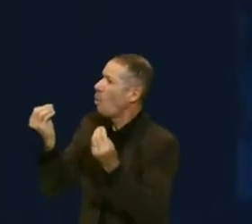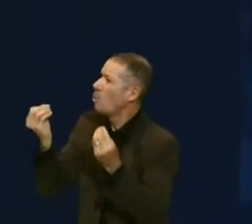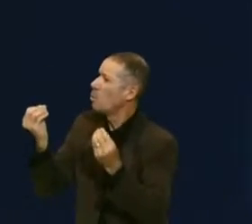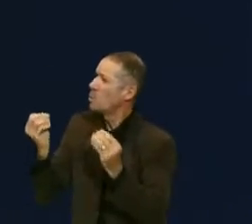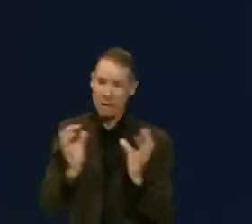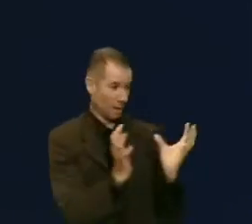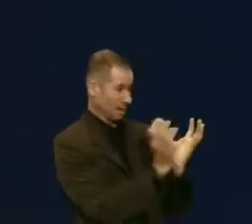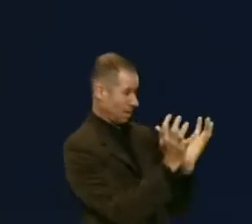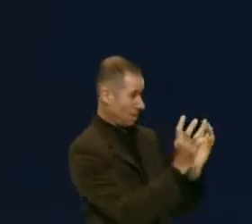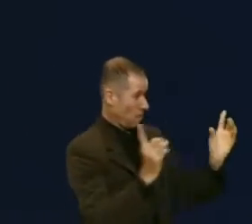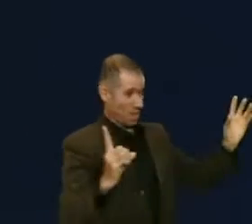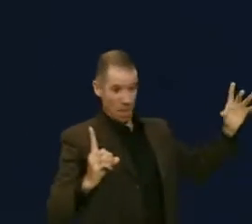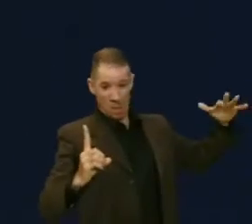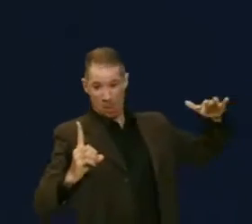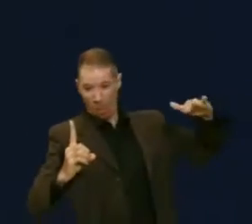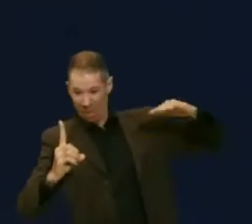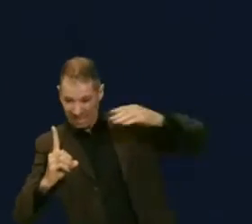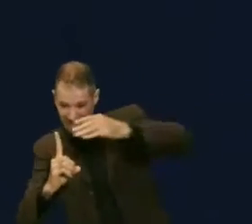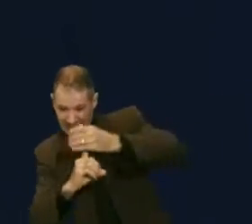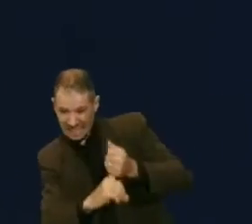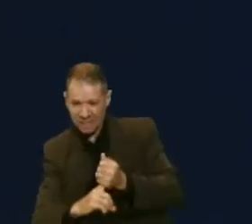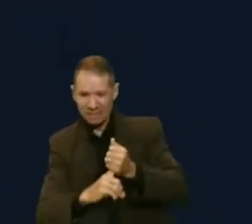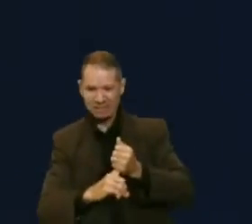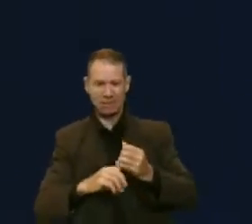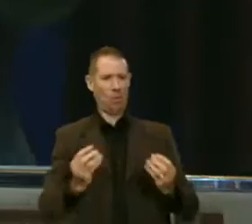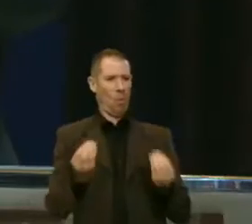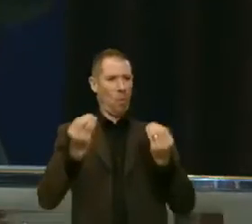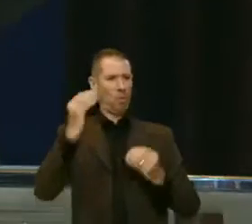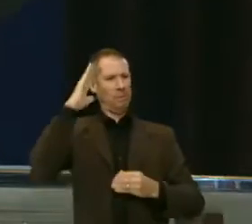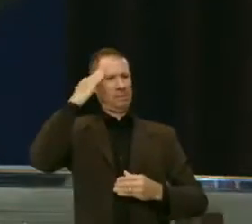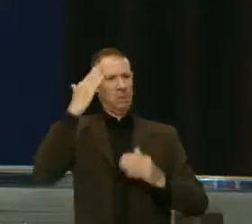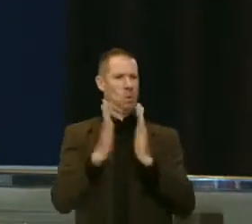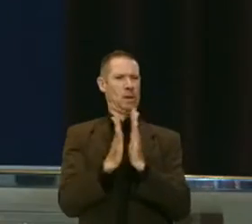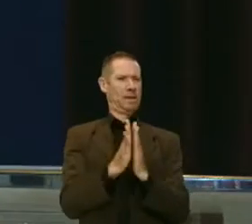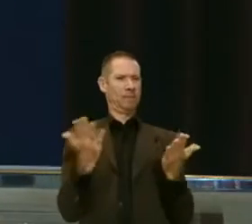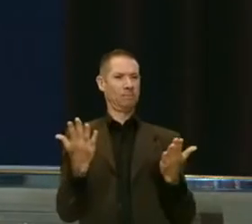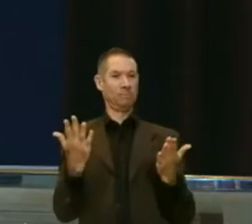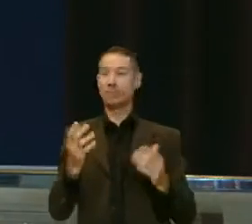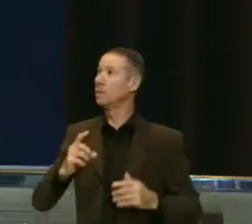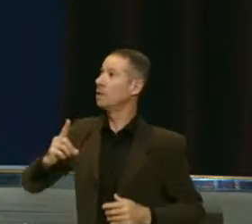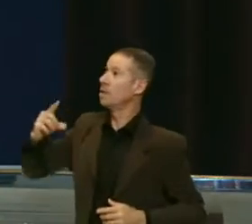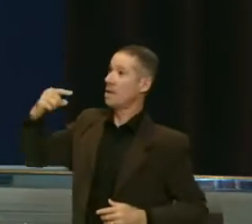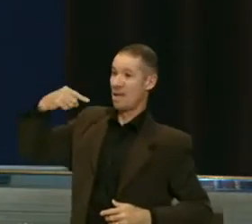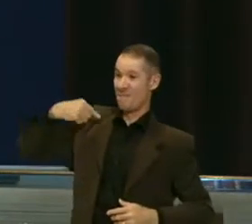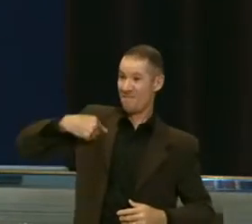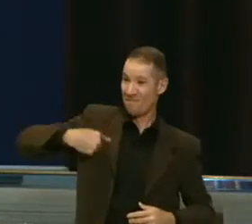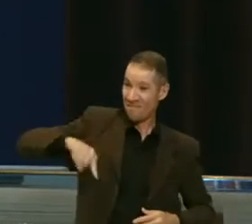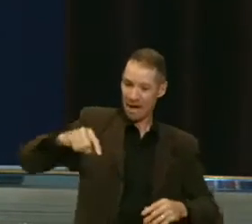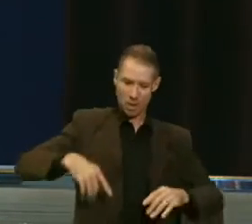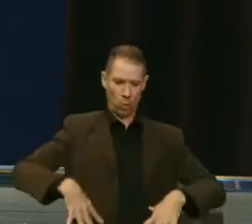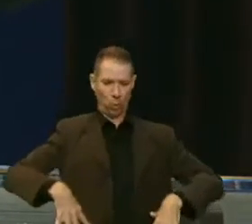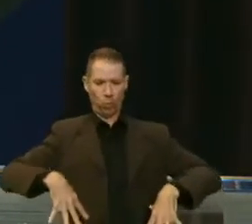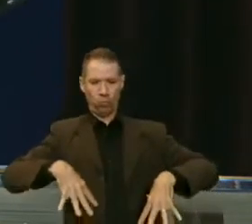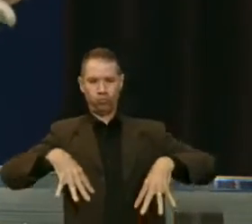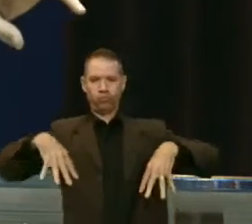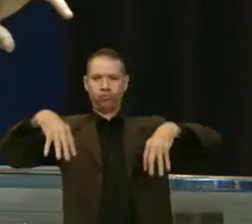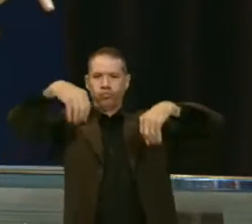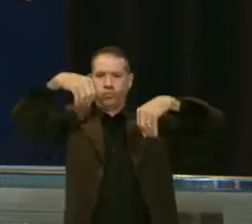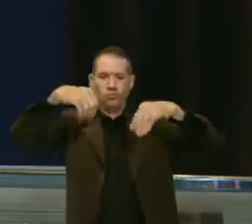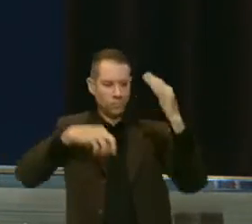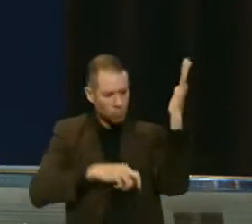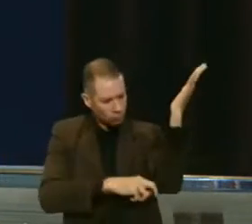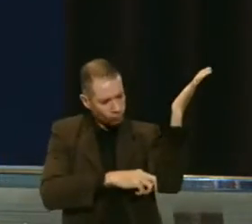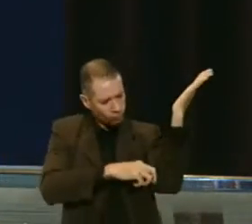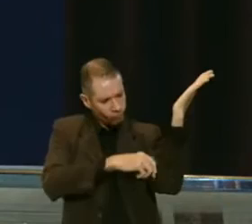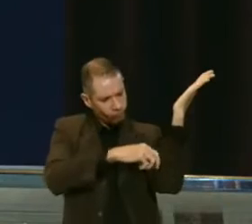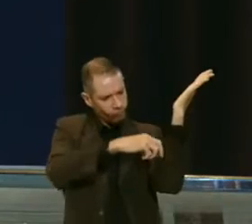O Senhor não entendeu a minha oração. E aí Deus fala para ele: sobe na torre de vigia. E quando ele sobe